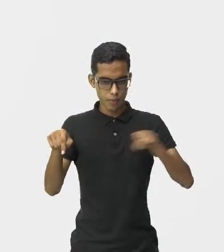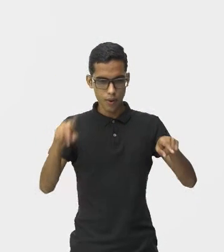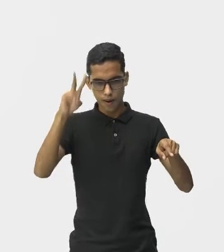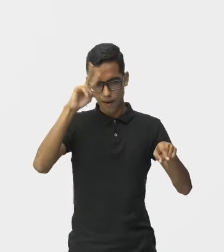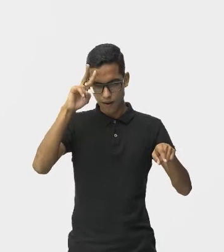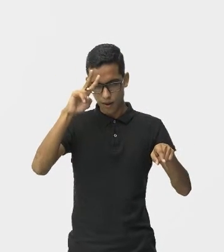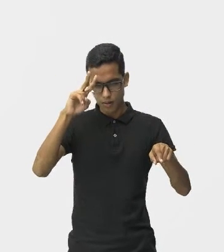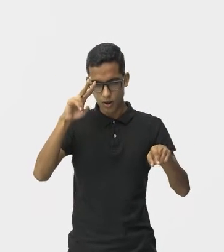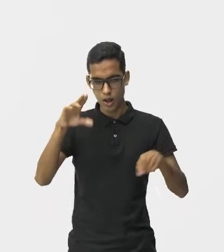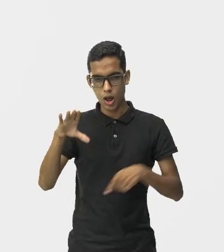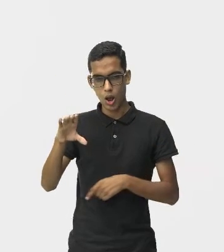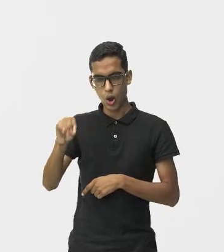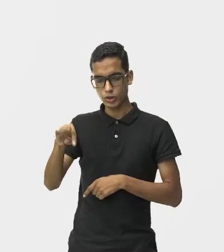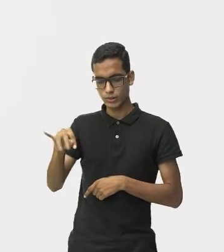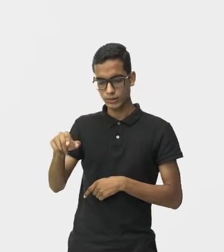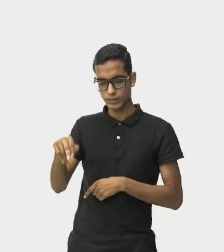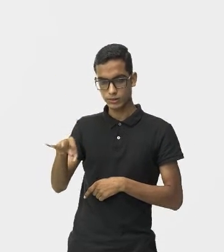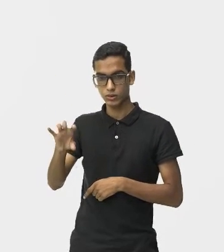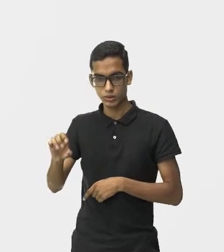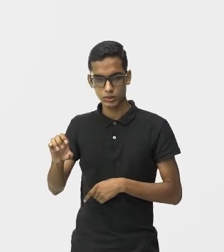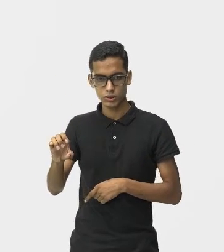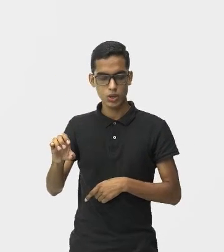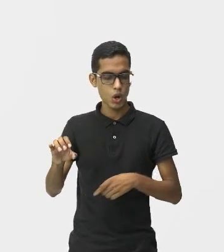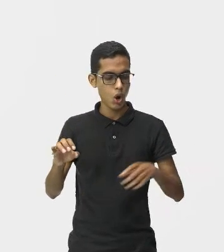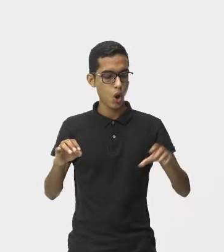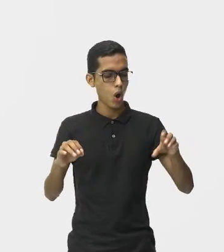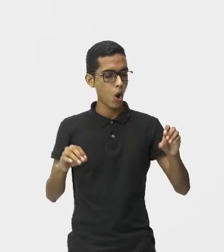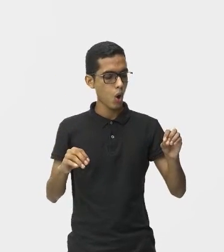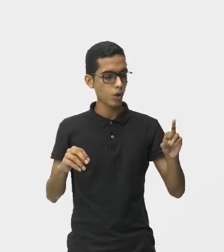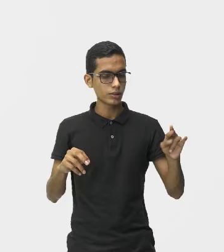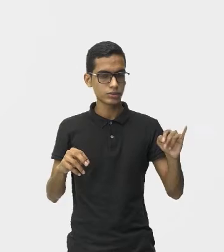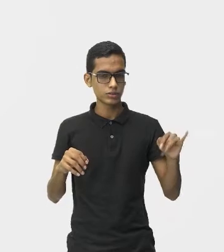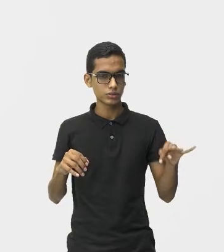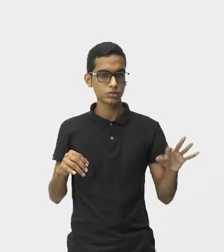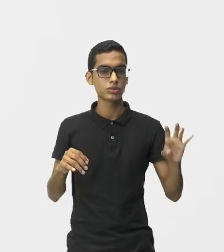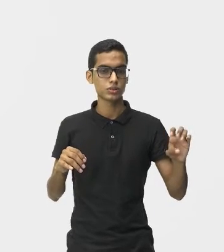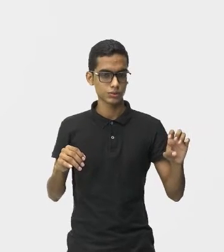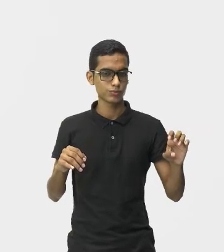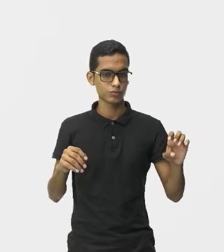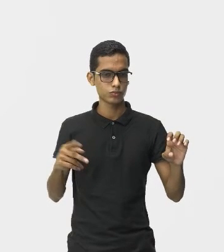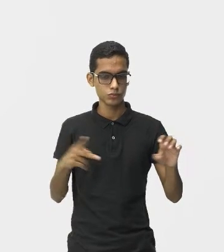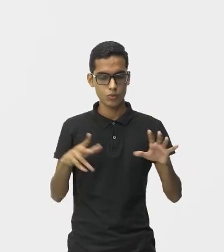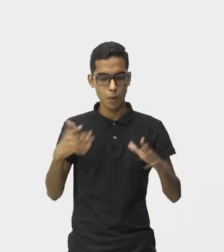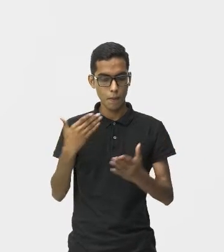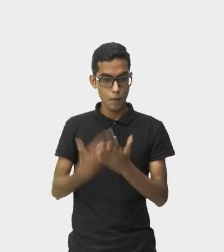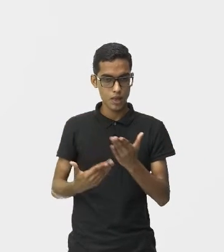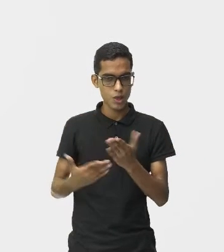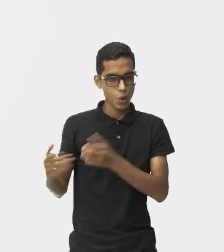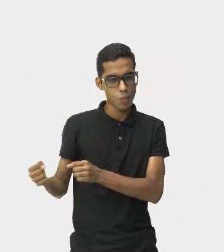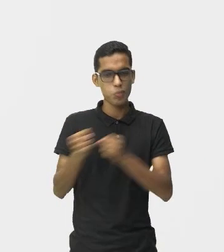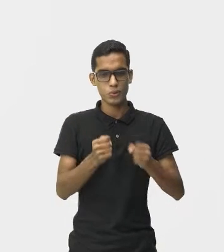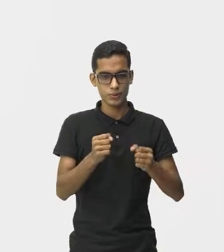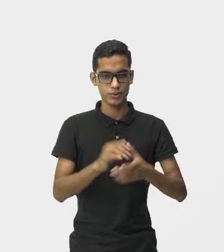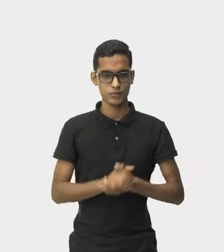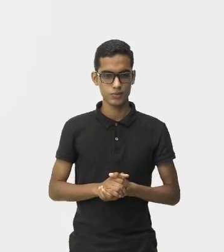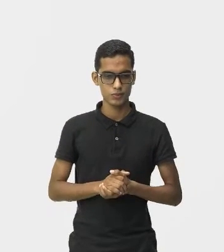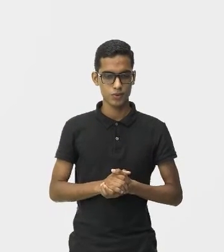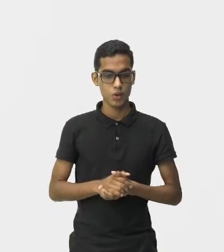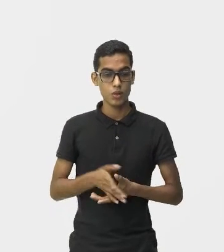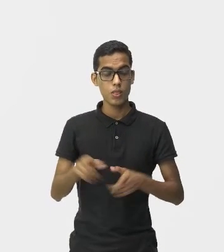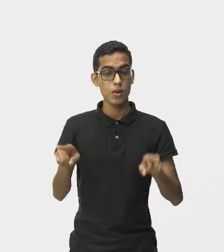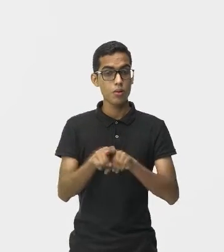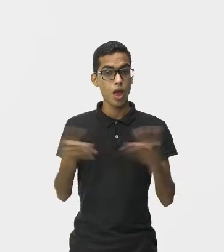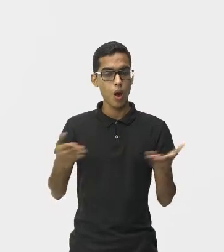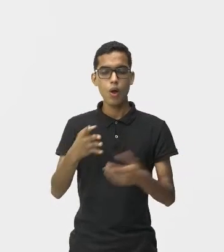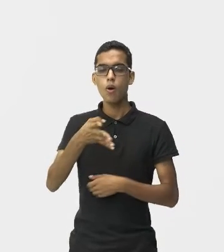o chamado Império Bizantino, que será tema das próximas aulas. Vamos lá, gente, conhecer um pouquinho sobre a divisão do Império